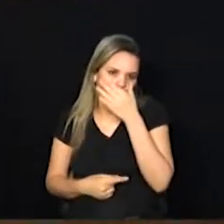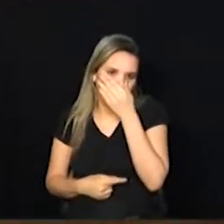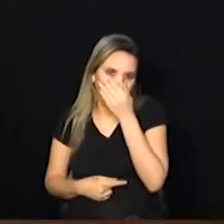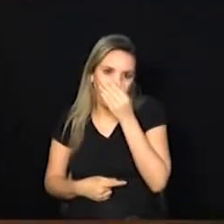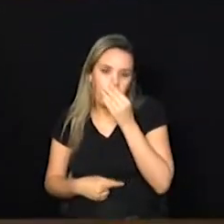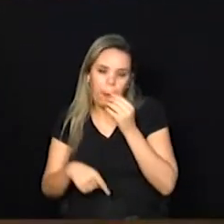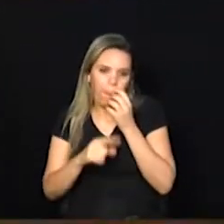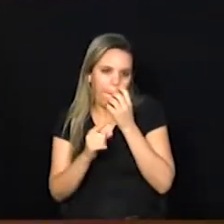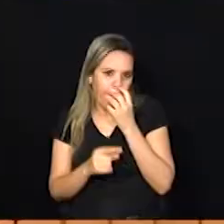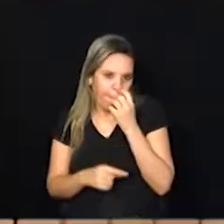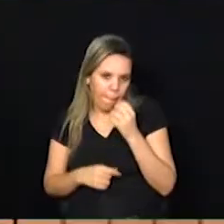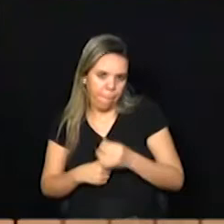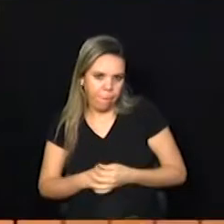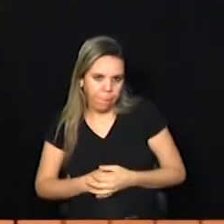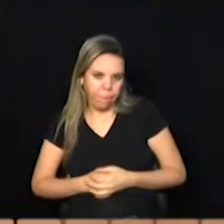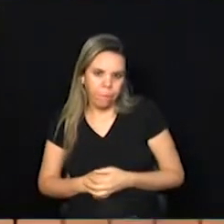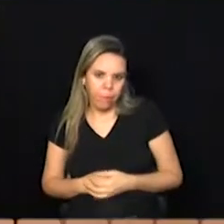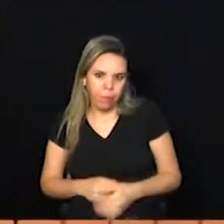né?